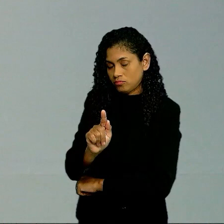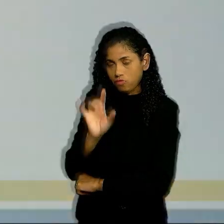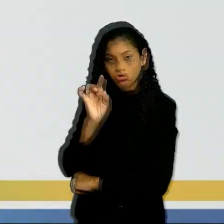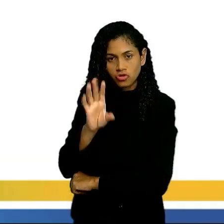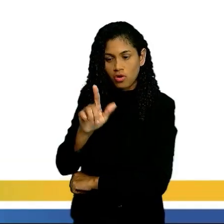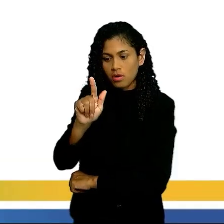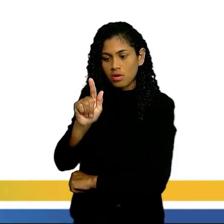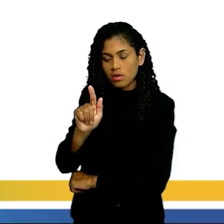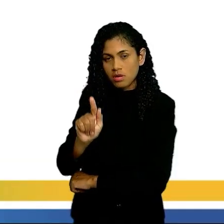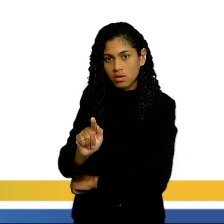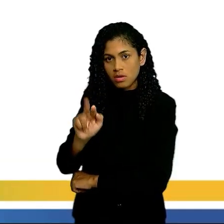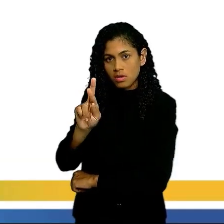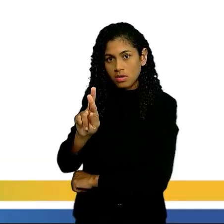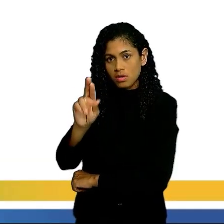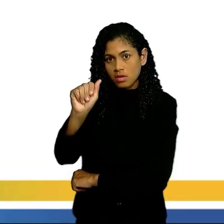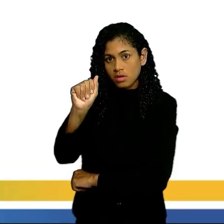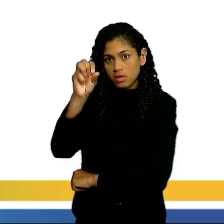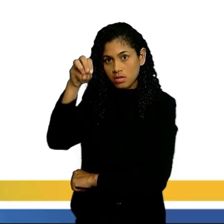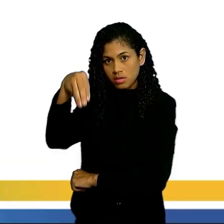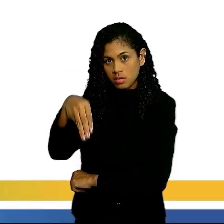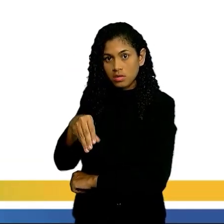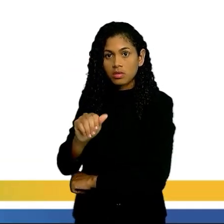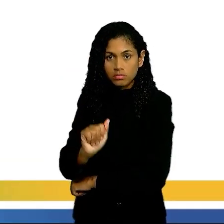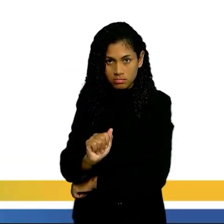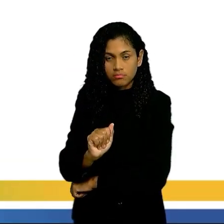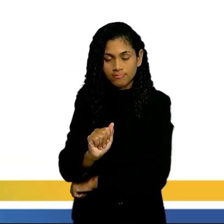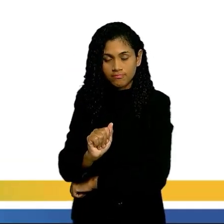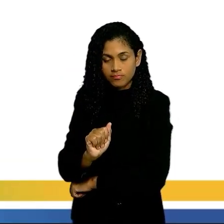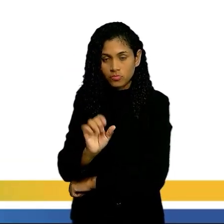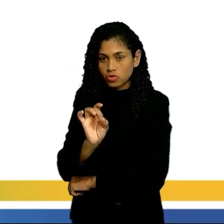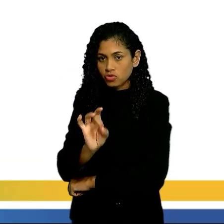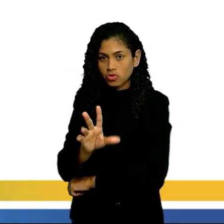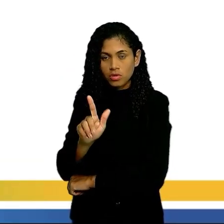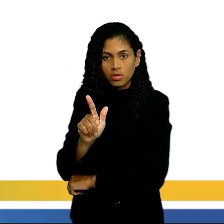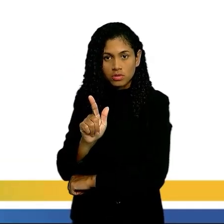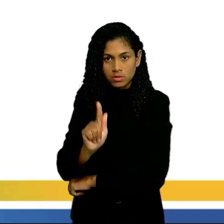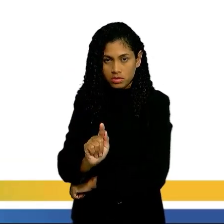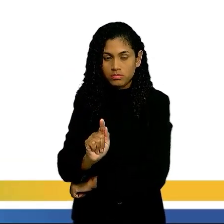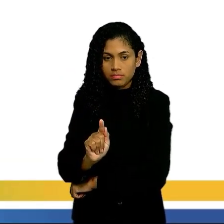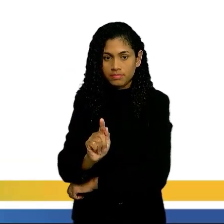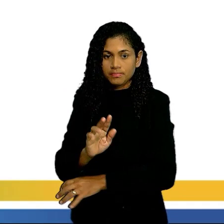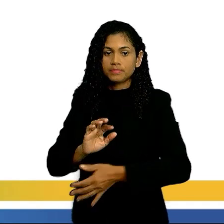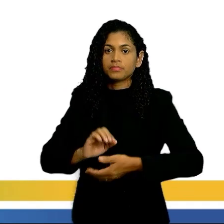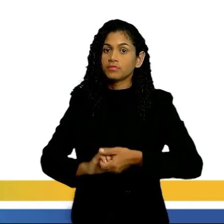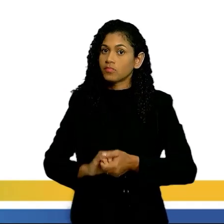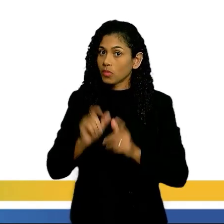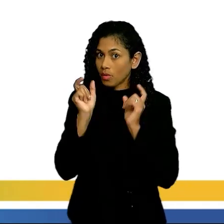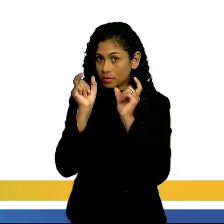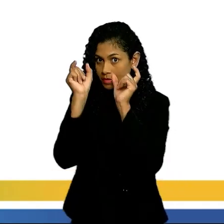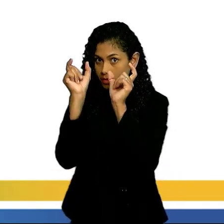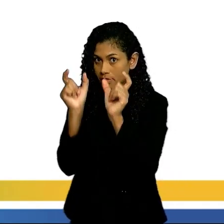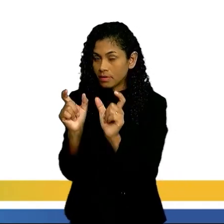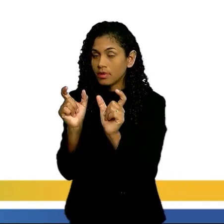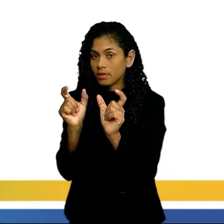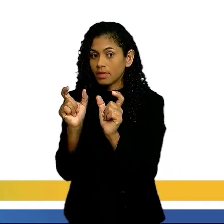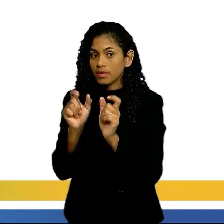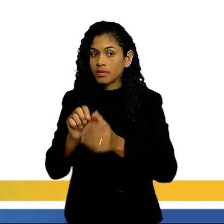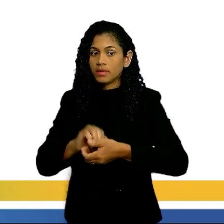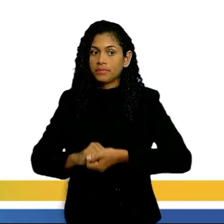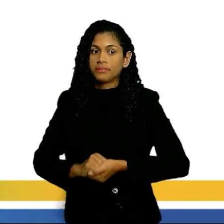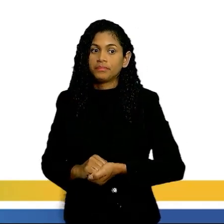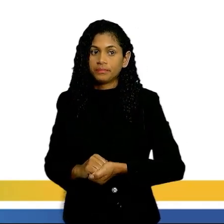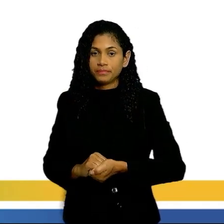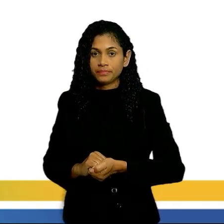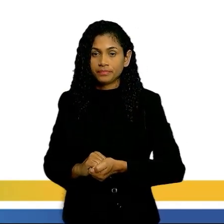Agora, quando vai na parte escrita, tudo bem. Aí a gente vai falar gramas. Observem bem, tá, pessoal?